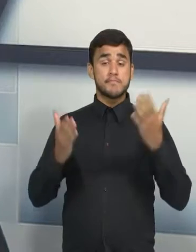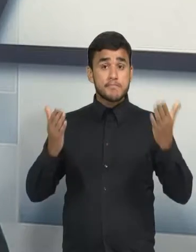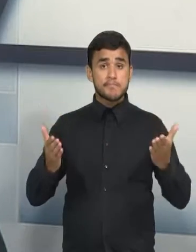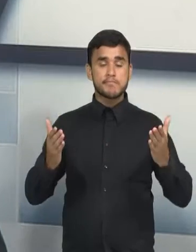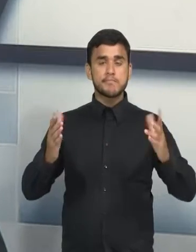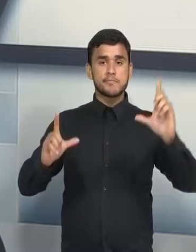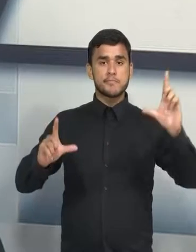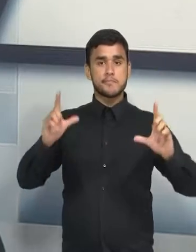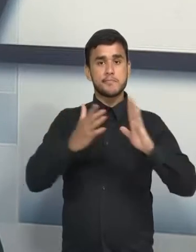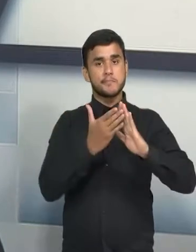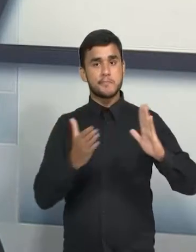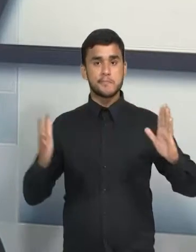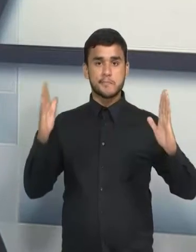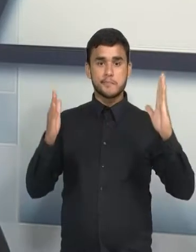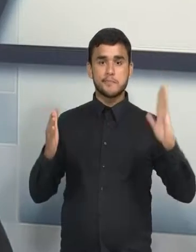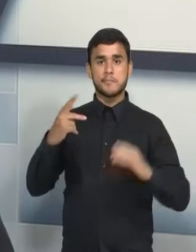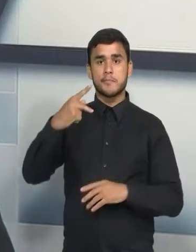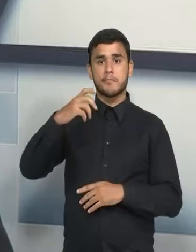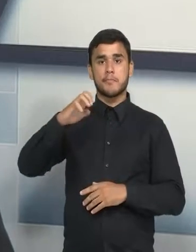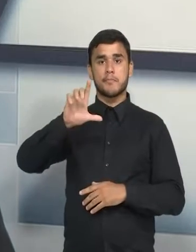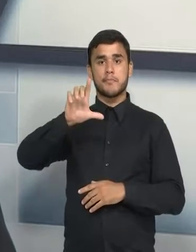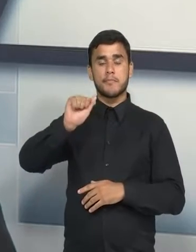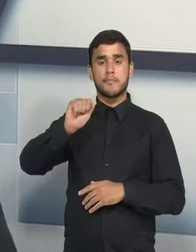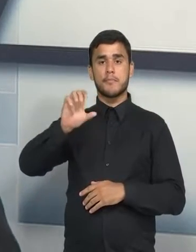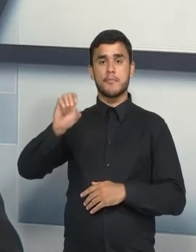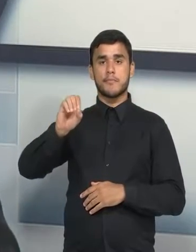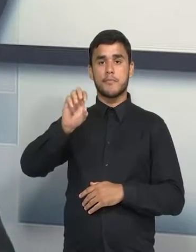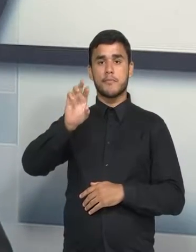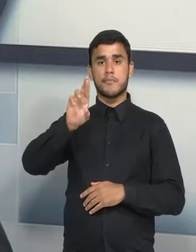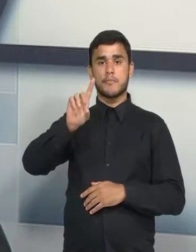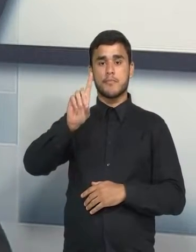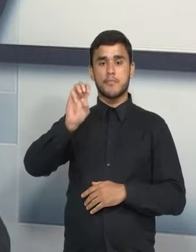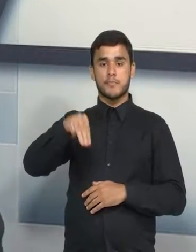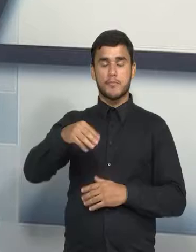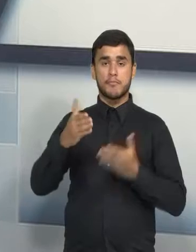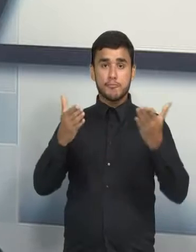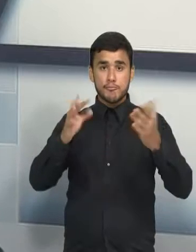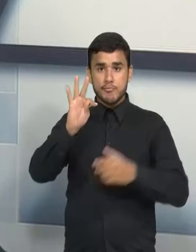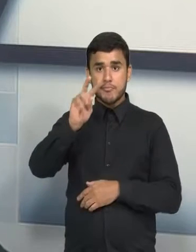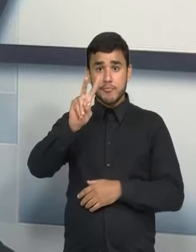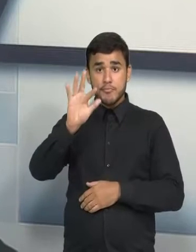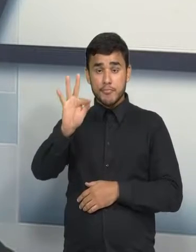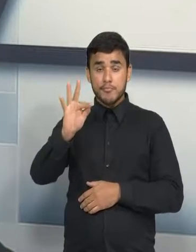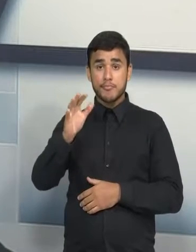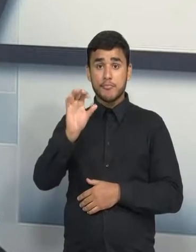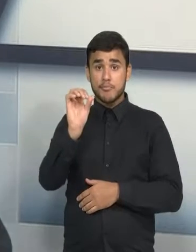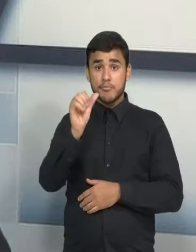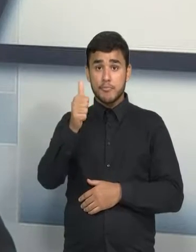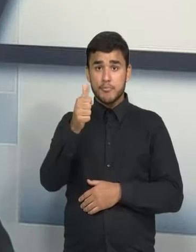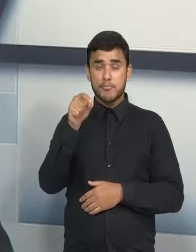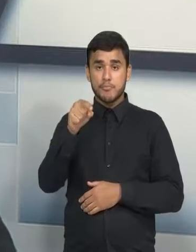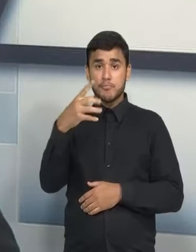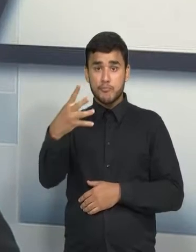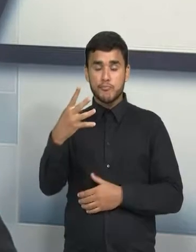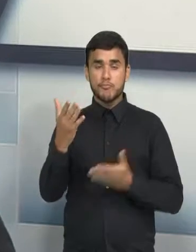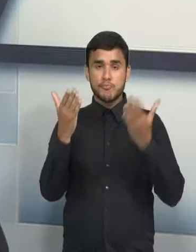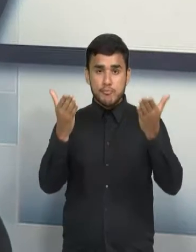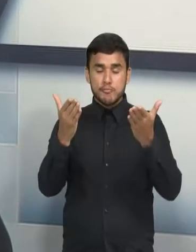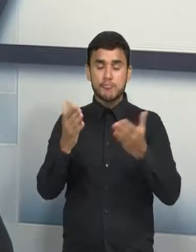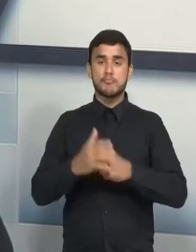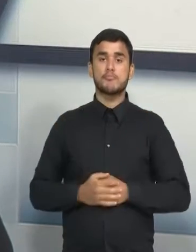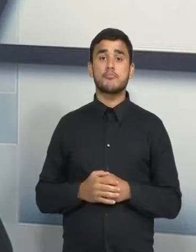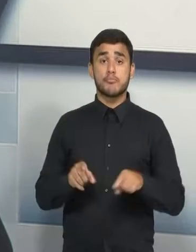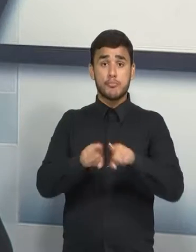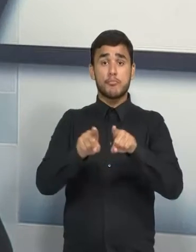Estamos de volta com o terceiro e último bloco do nosso programa Pela Ordem, na sua TV Fortaleza 61.4, aberta e digital, e na sua